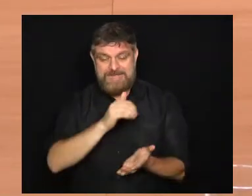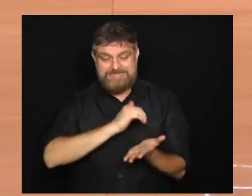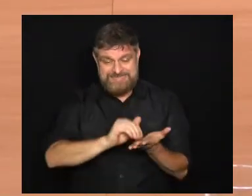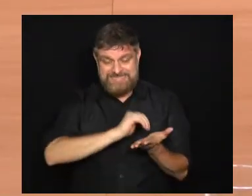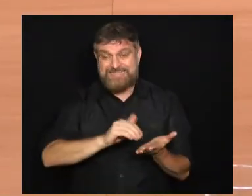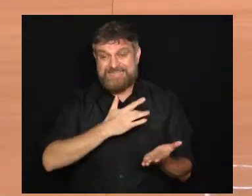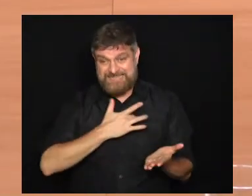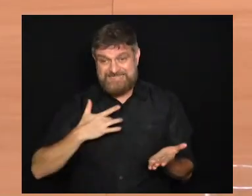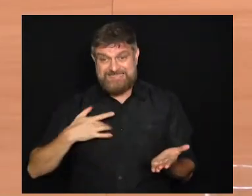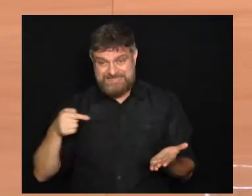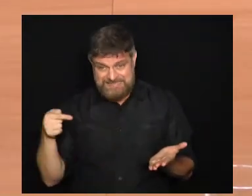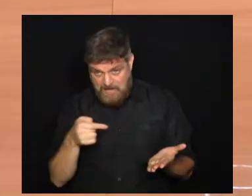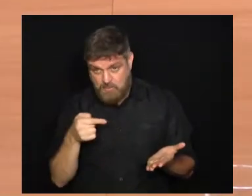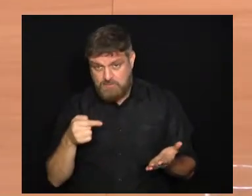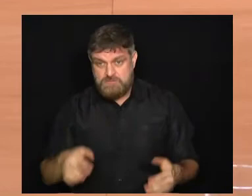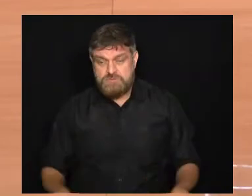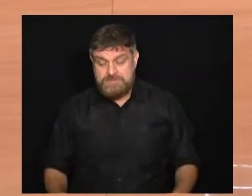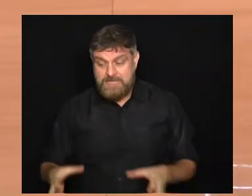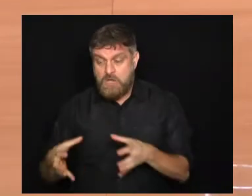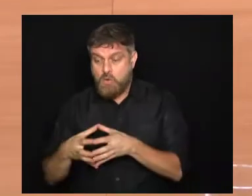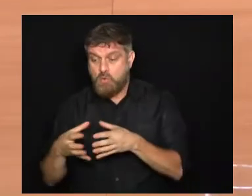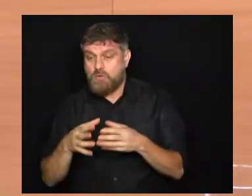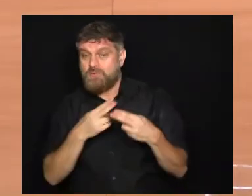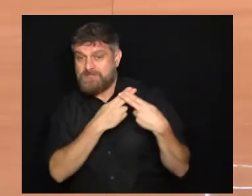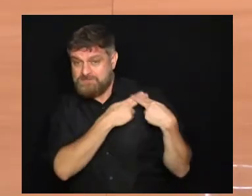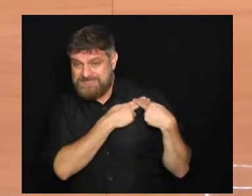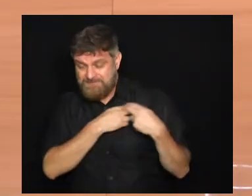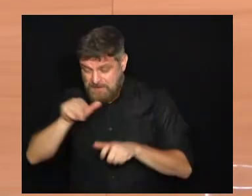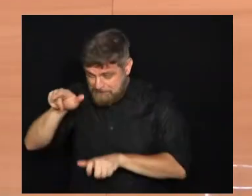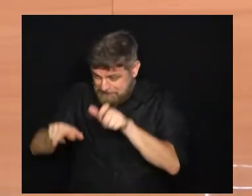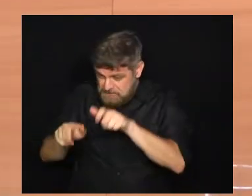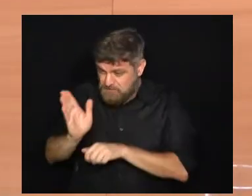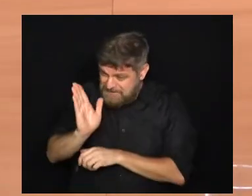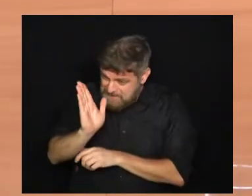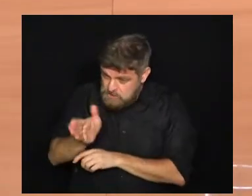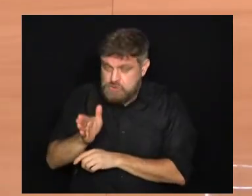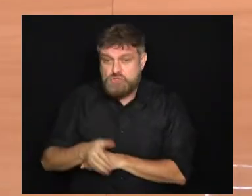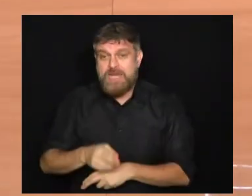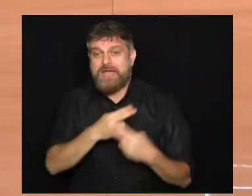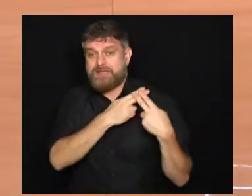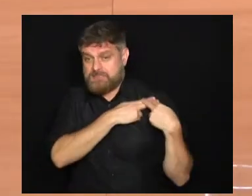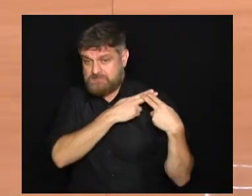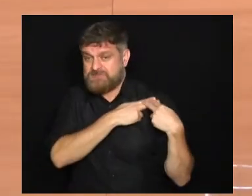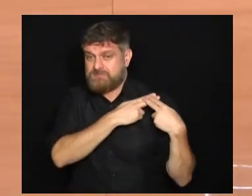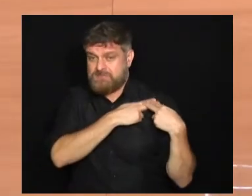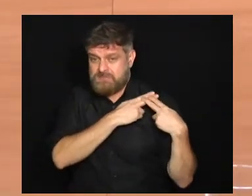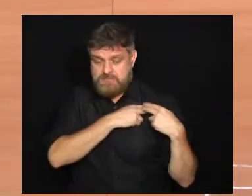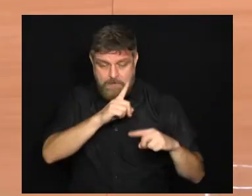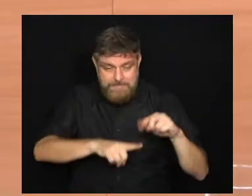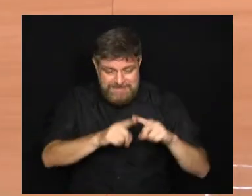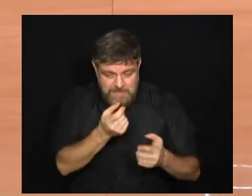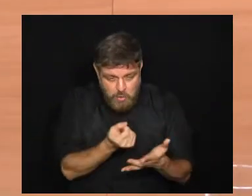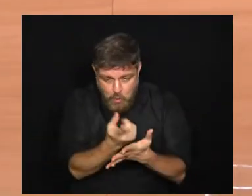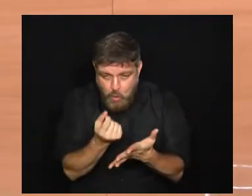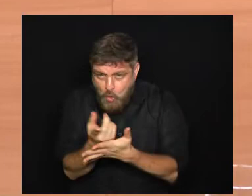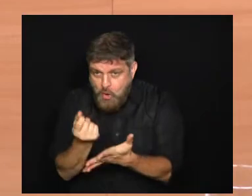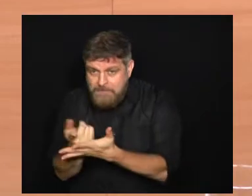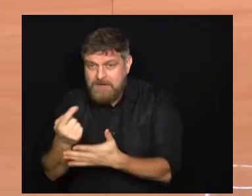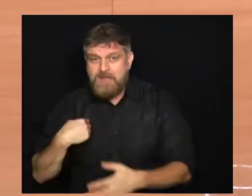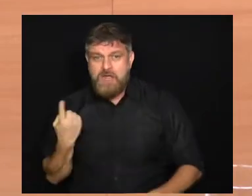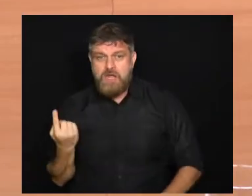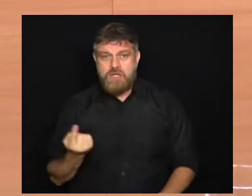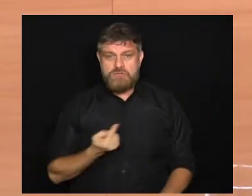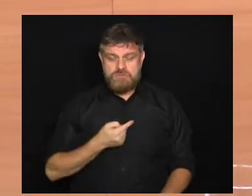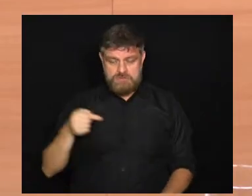Secretaria de Saúde e esse comitê, que existe um pessoal já destinado para isso, E o pessoal, o nosso